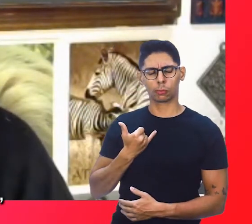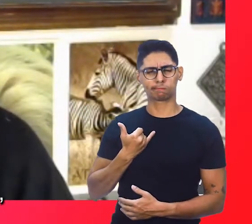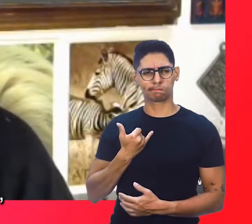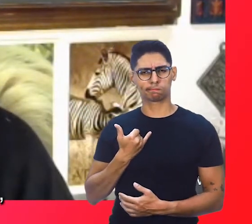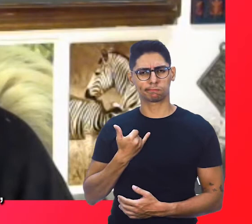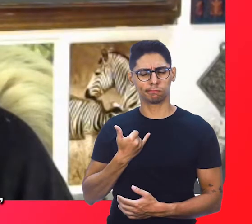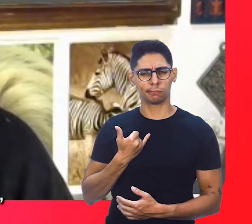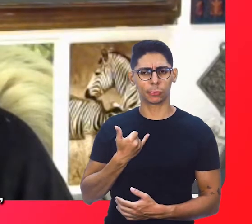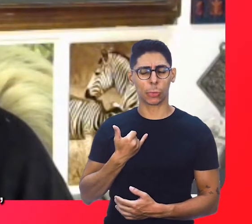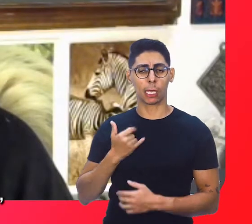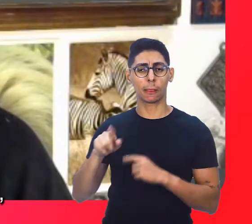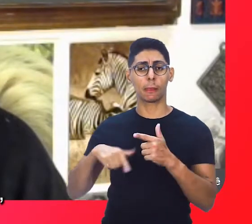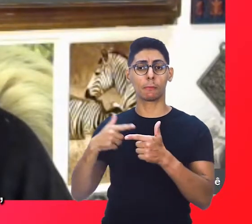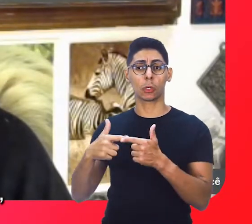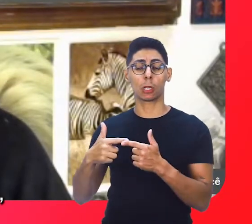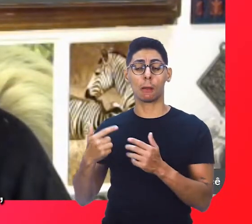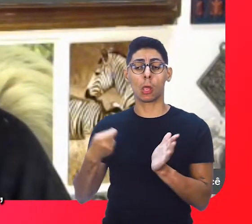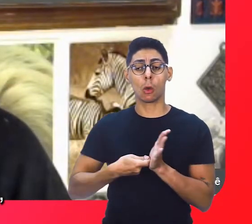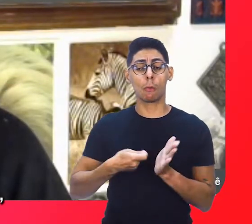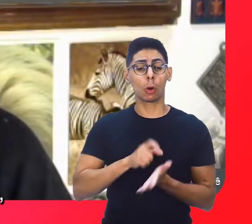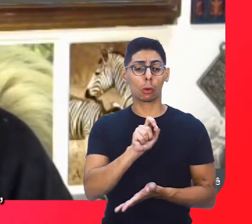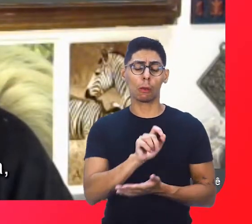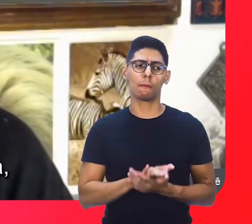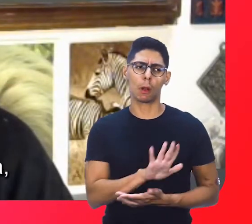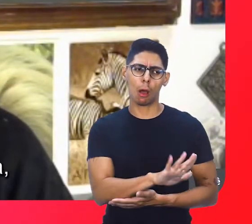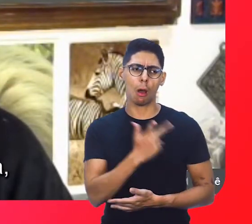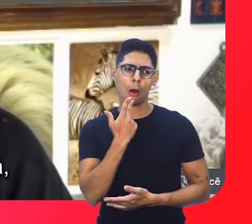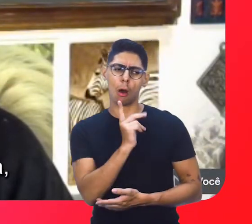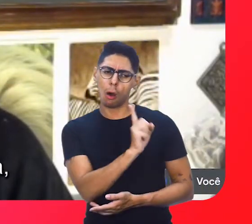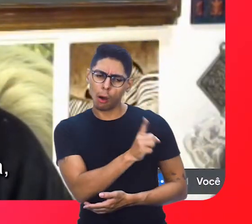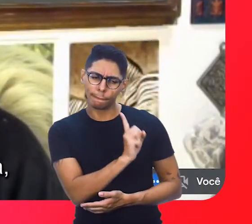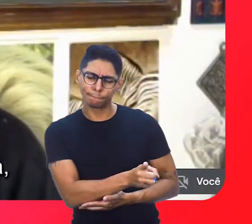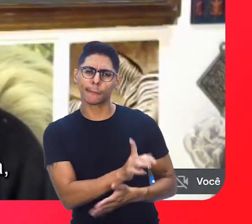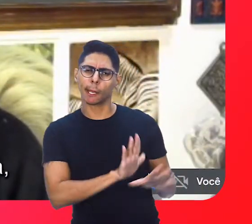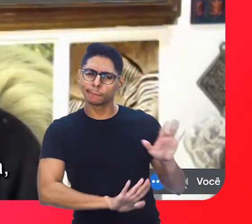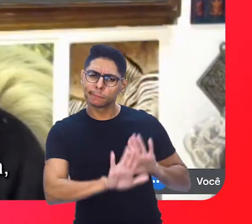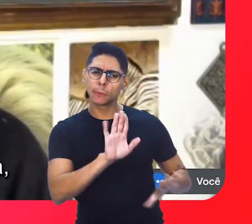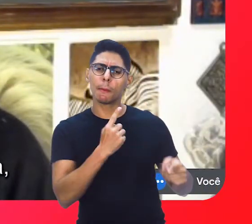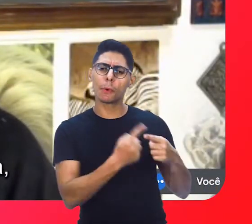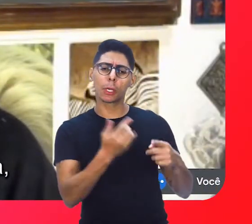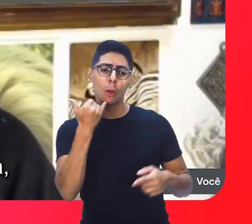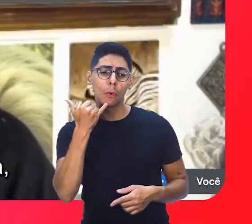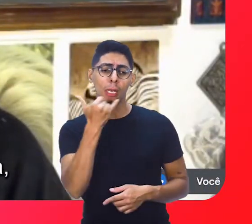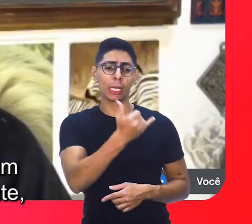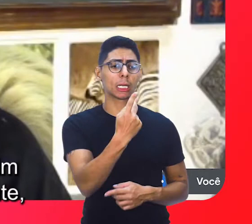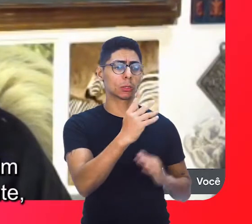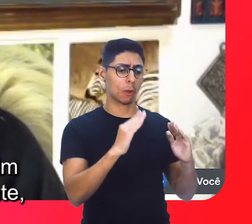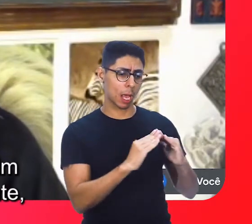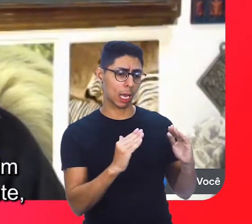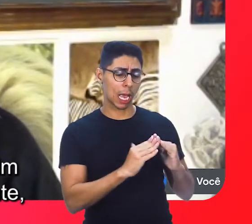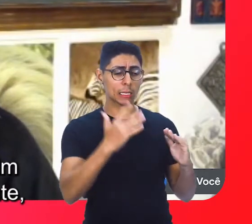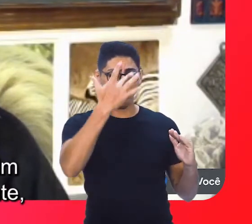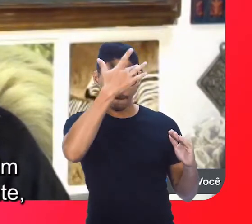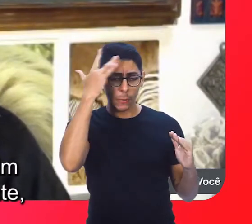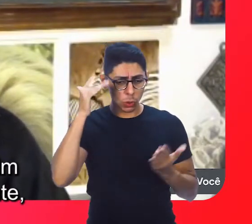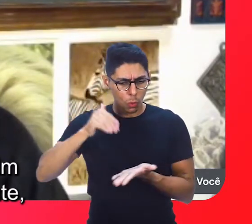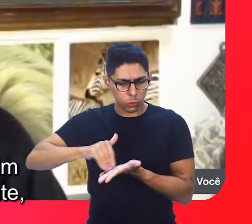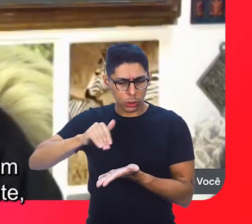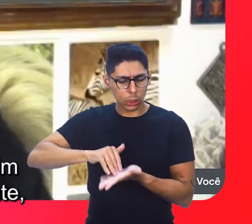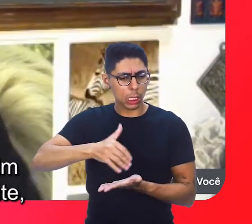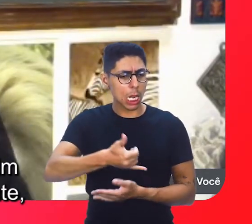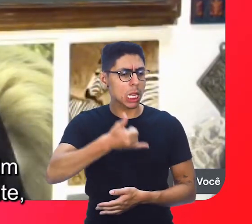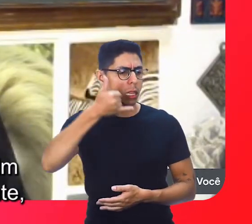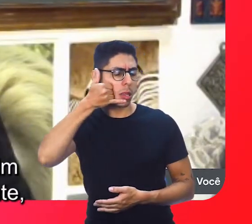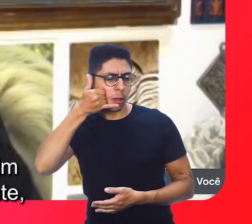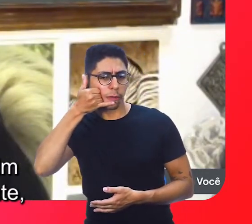e depois ela me chamou a atenção, que ela falou, Cláudia, tenha cuidado, porque quando eu liguei para a sua casa, atendeu um telefone, uma secretária eletrônica